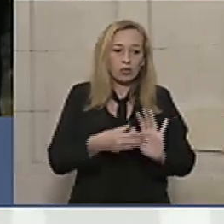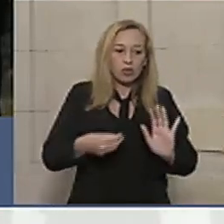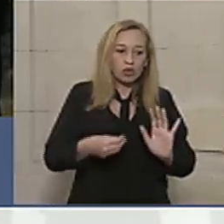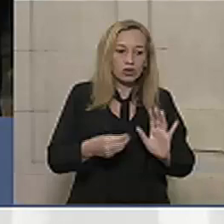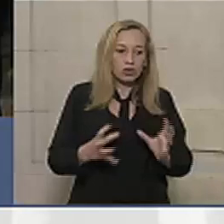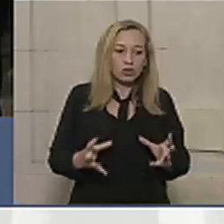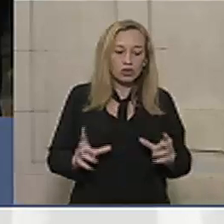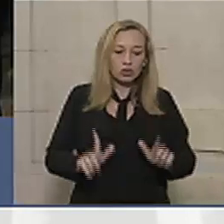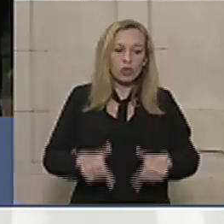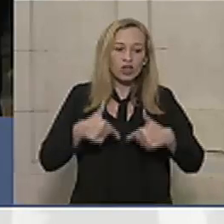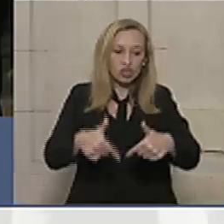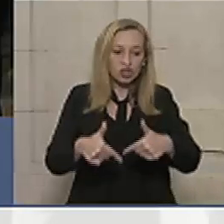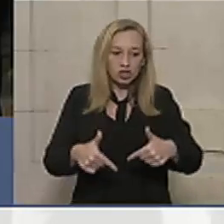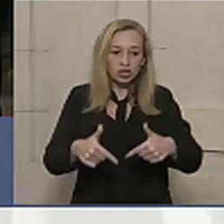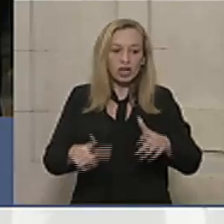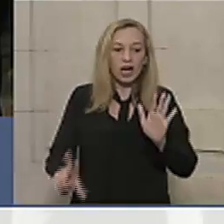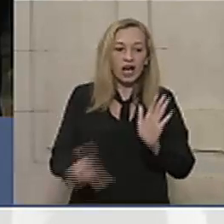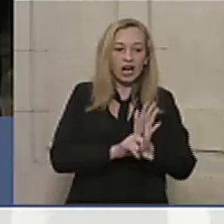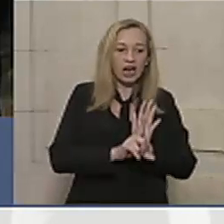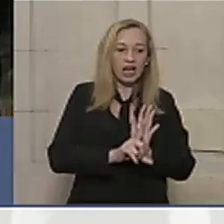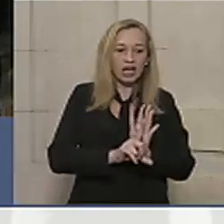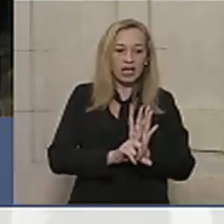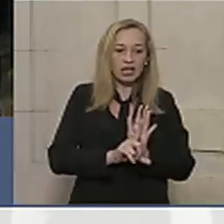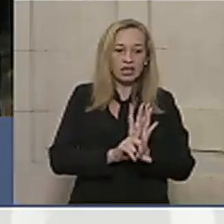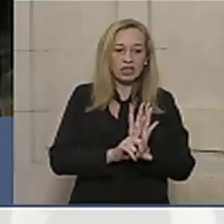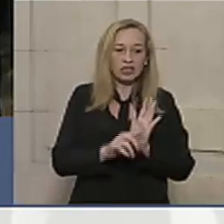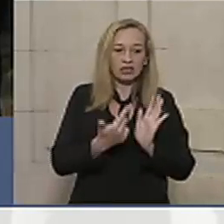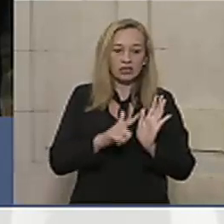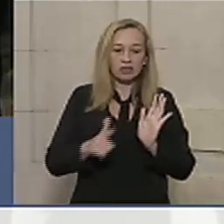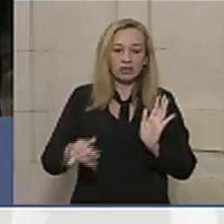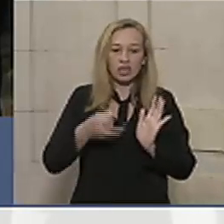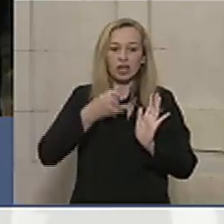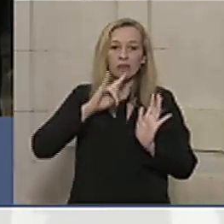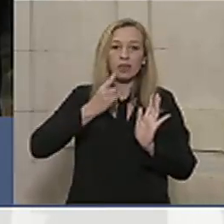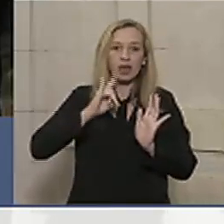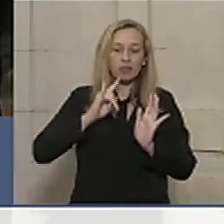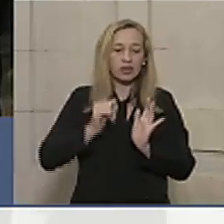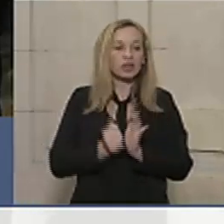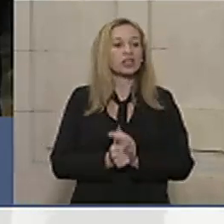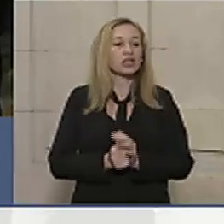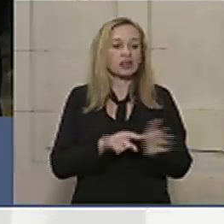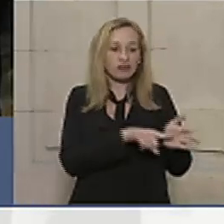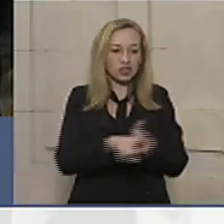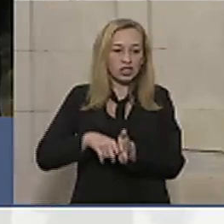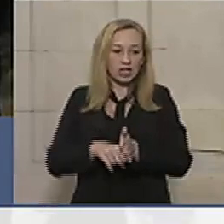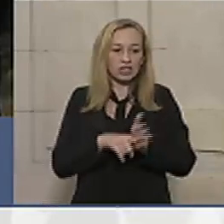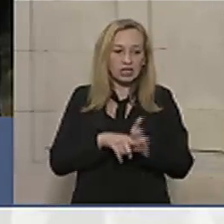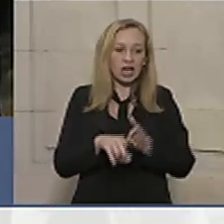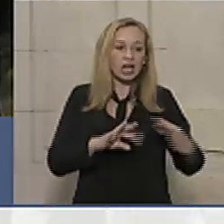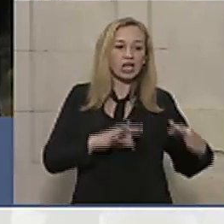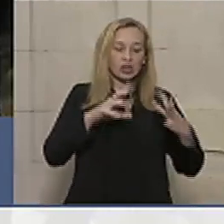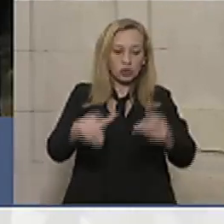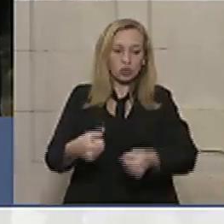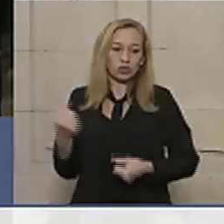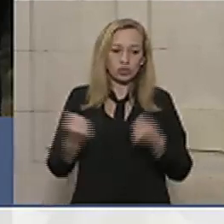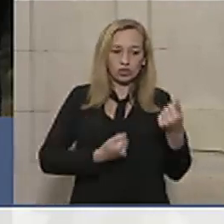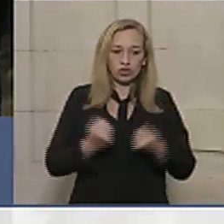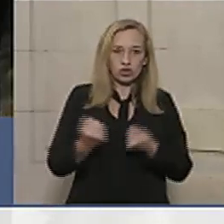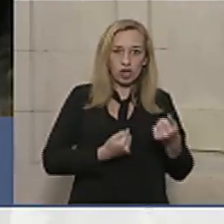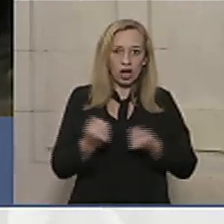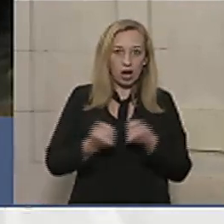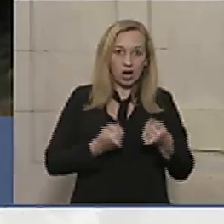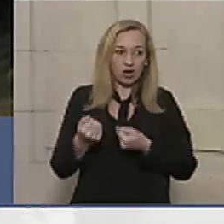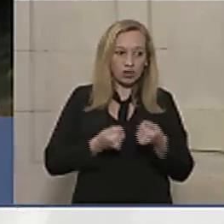que dará a toda a sociedade uma tranquilidade e fiscalizar aqueles veículos que